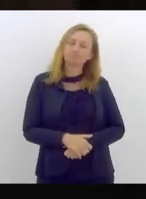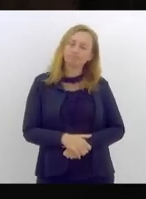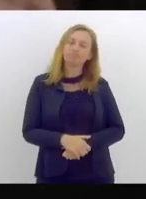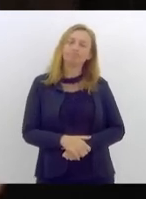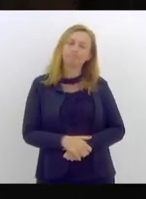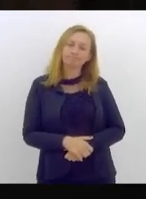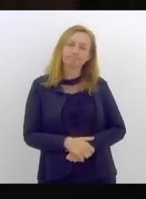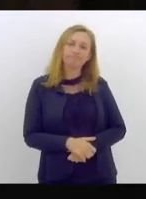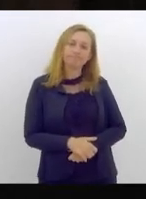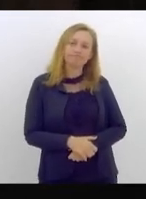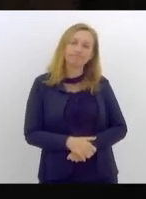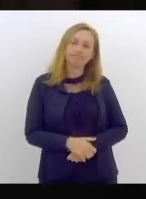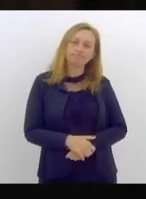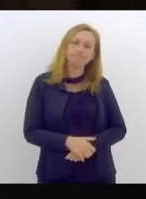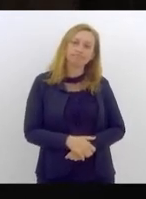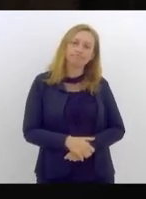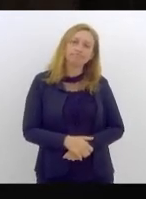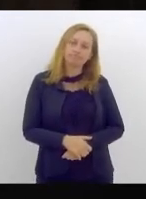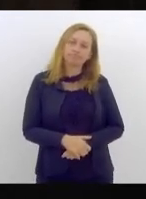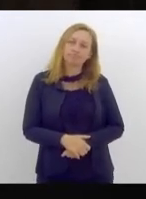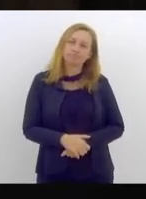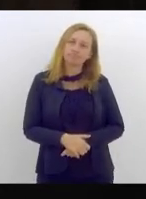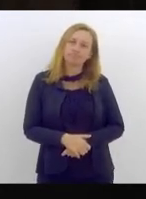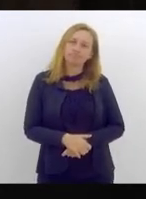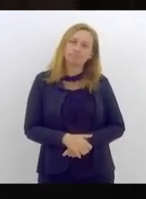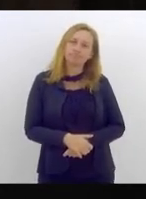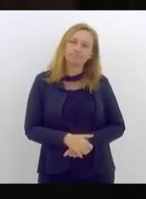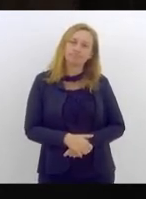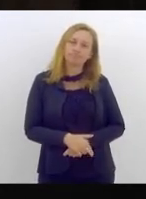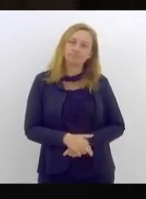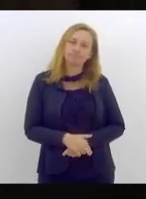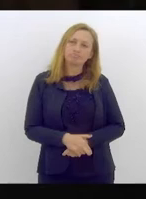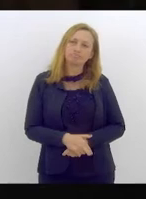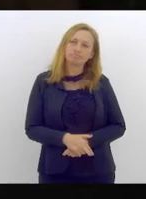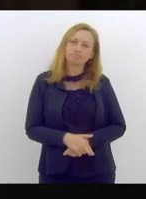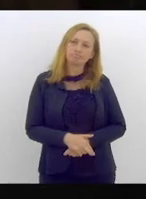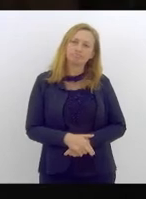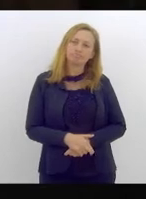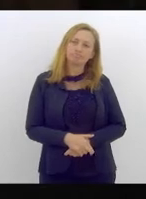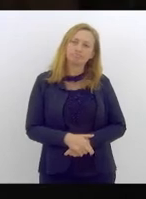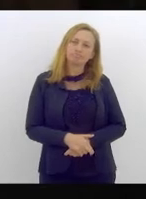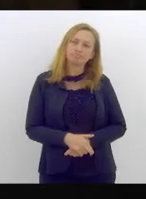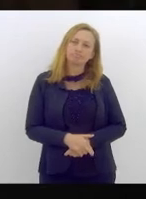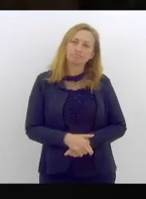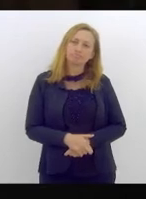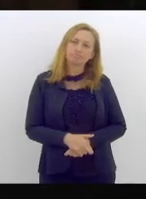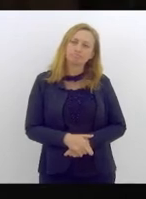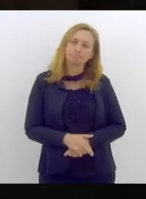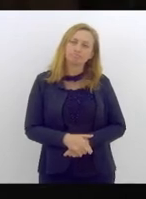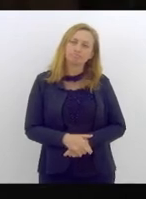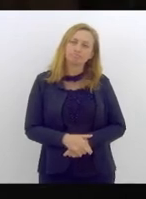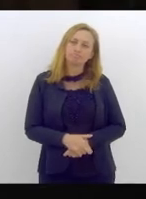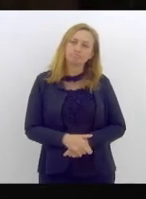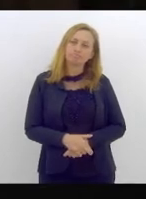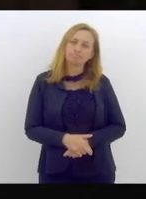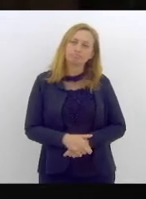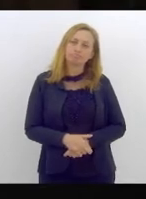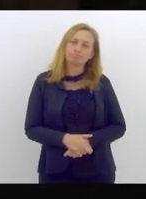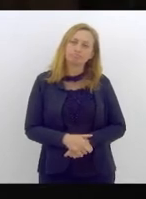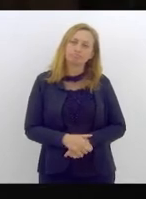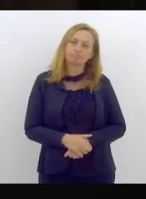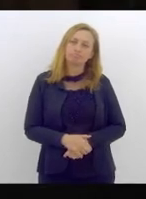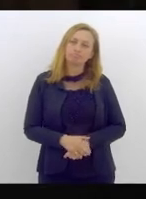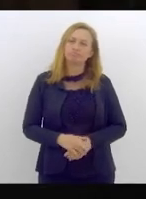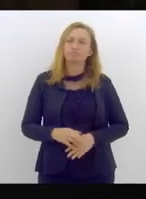consciência crítica da Nação ela ela se instrumentalizava cientificamente